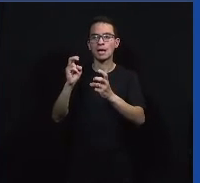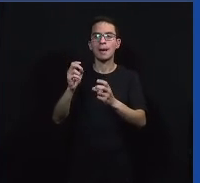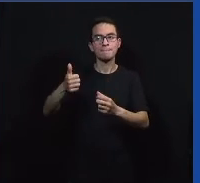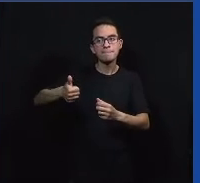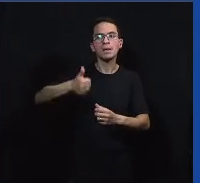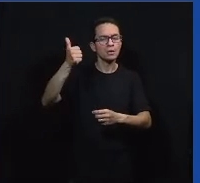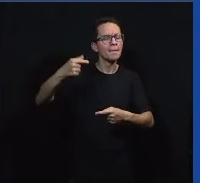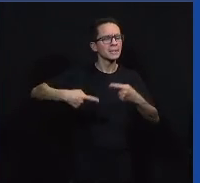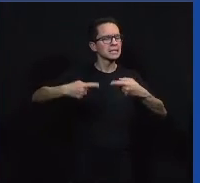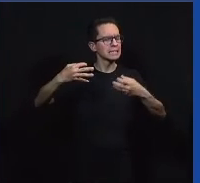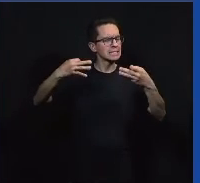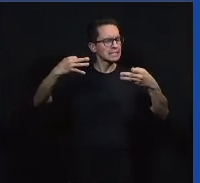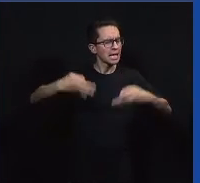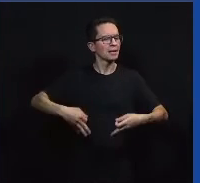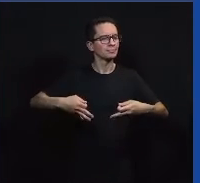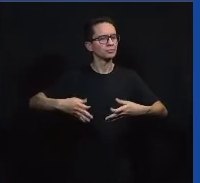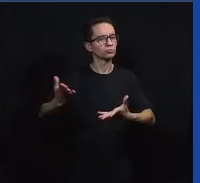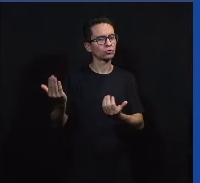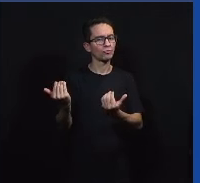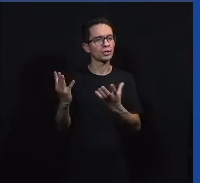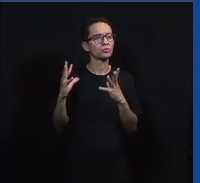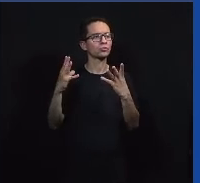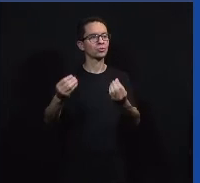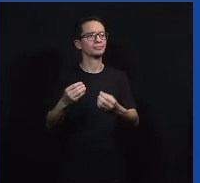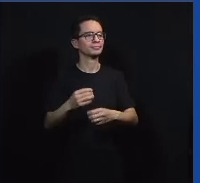melhor, com certeza.